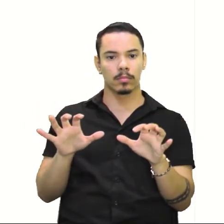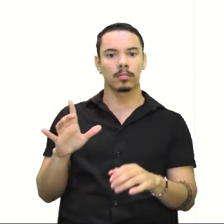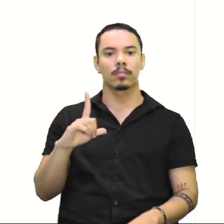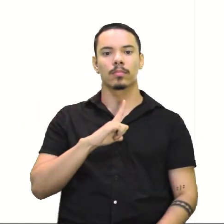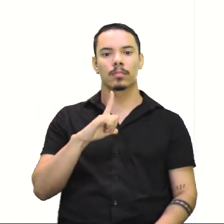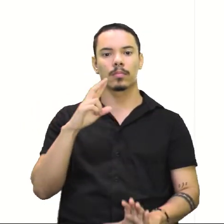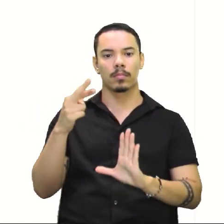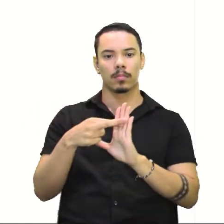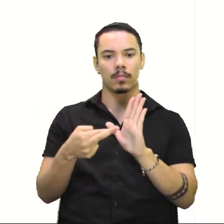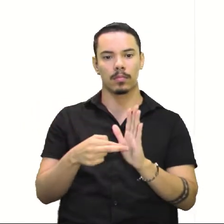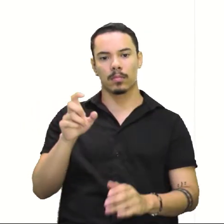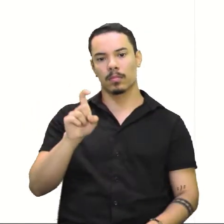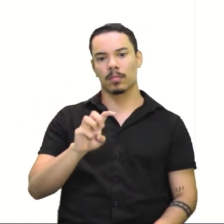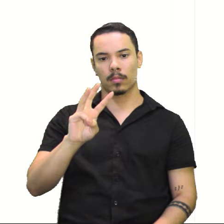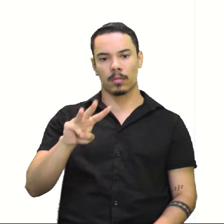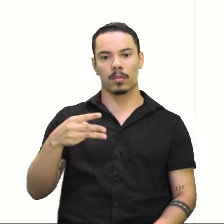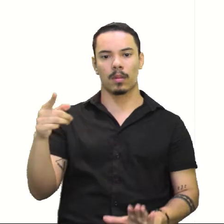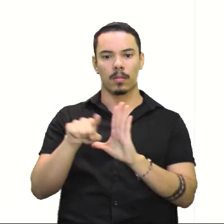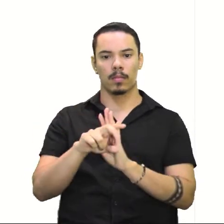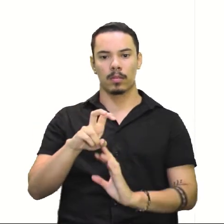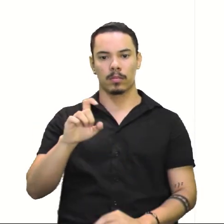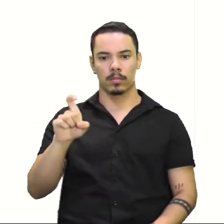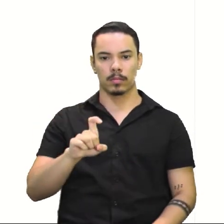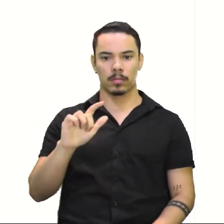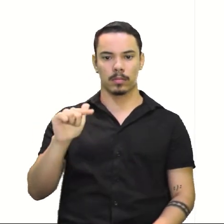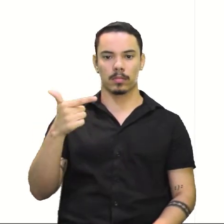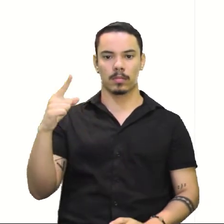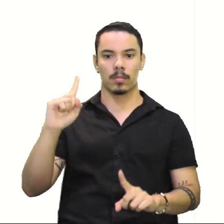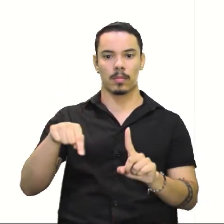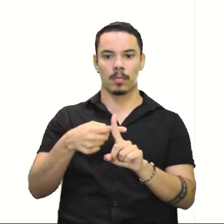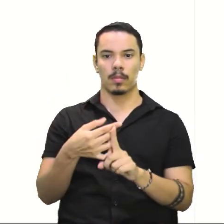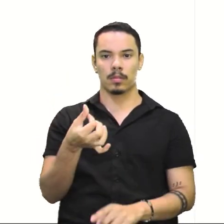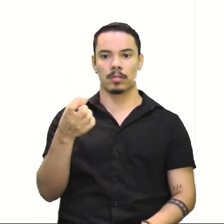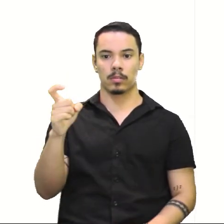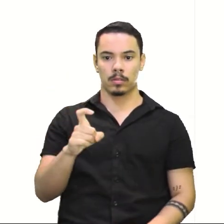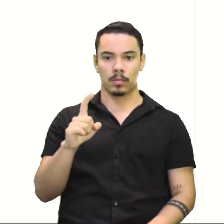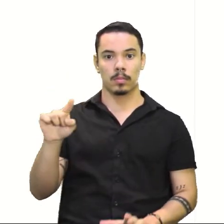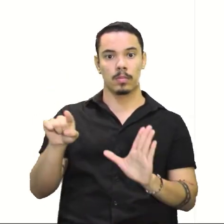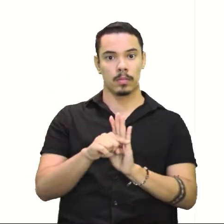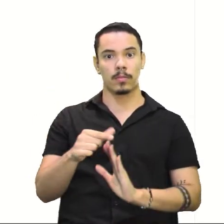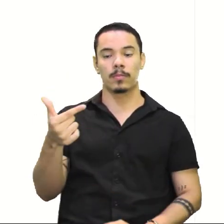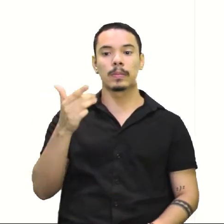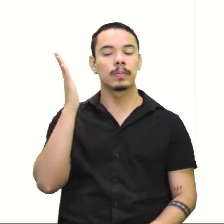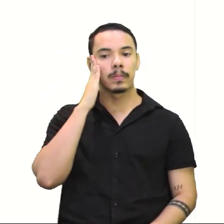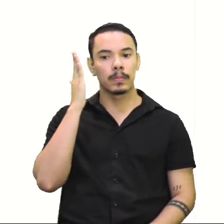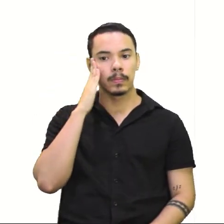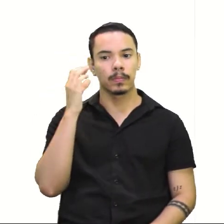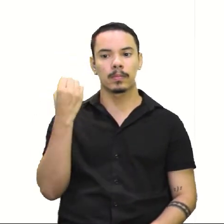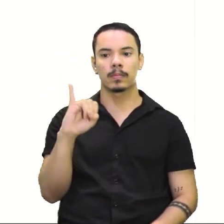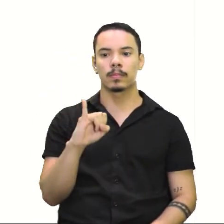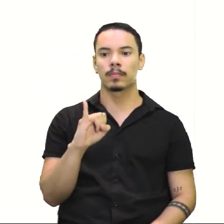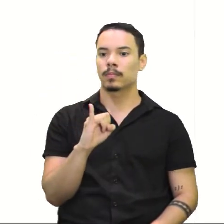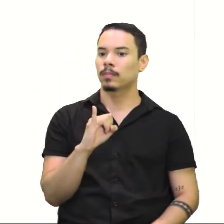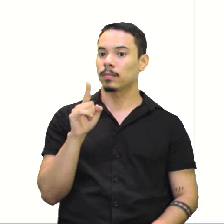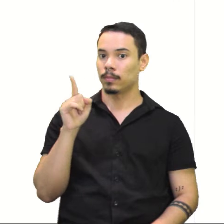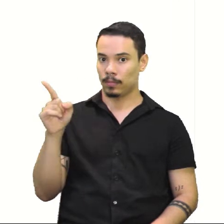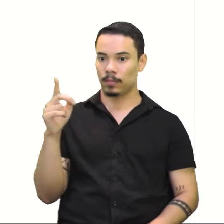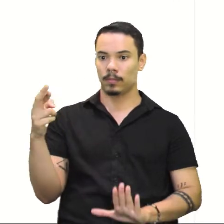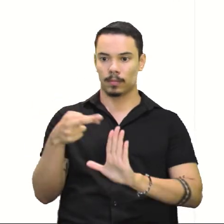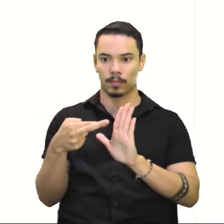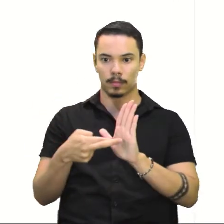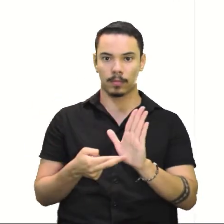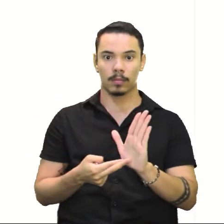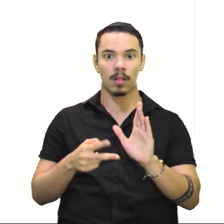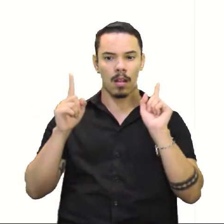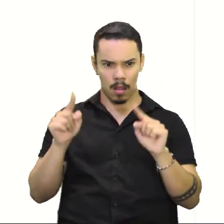quadrado mais 6x menos 2. Ele quer saber se menos 1, 0, 1 ou 2 é raiz